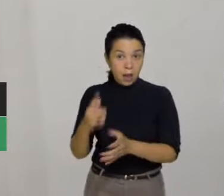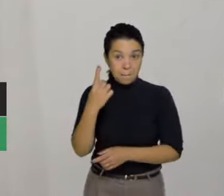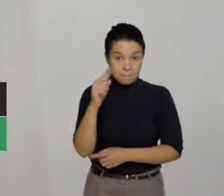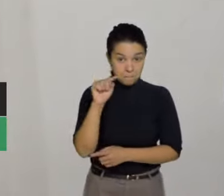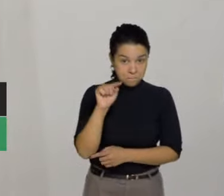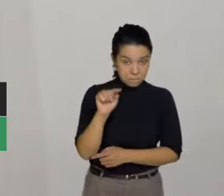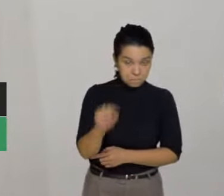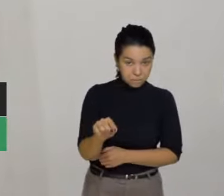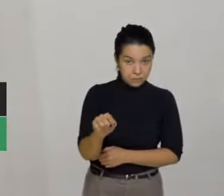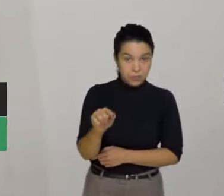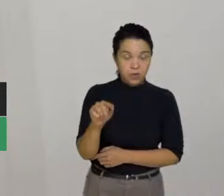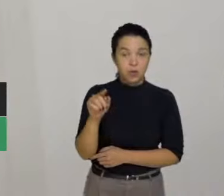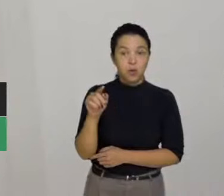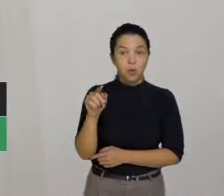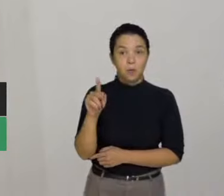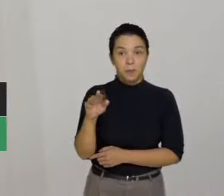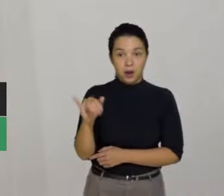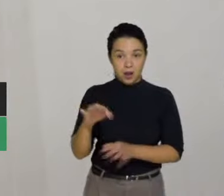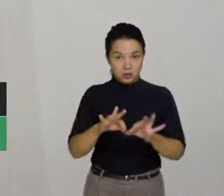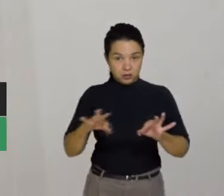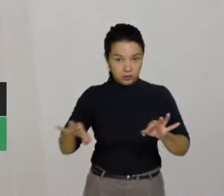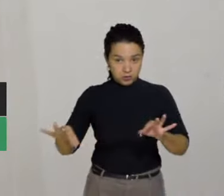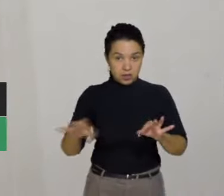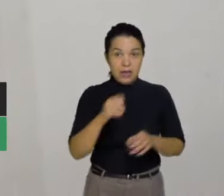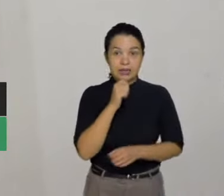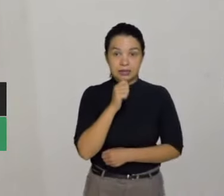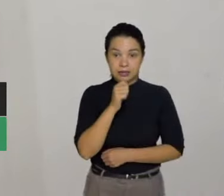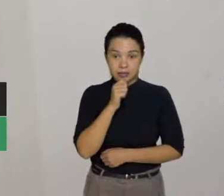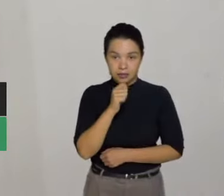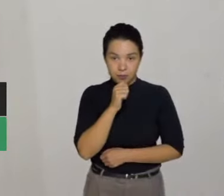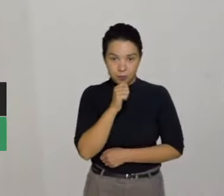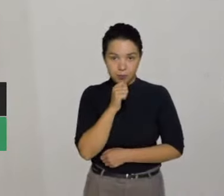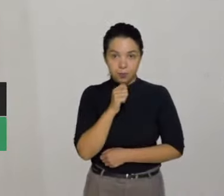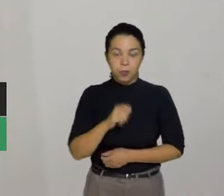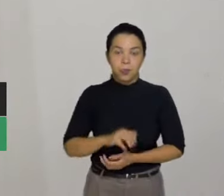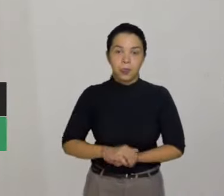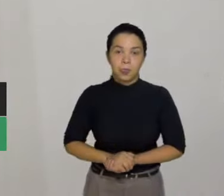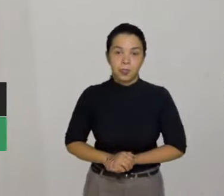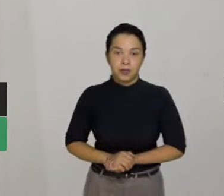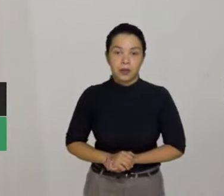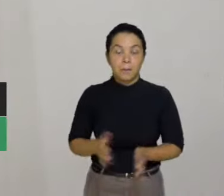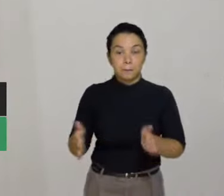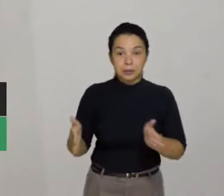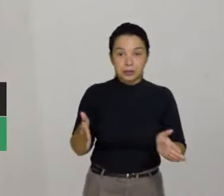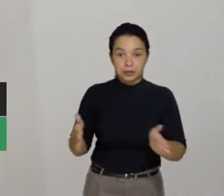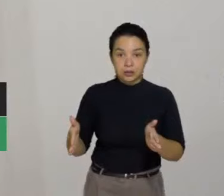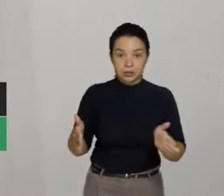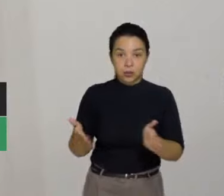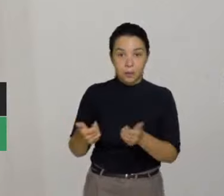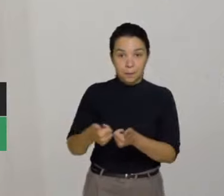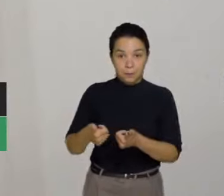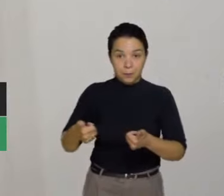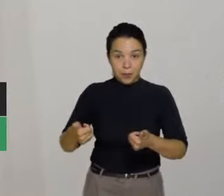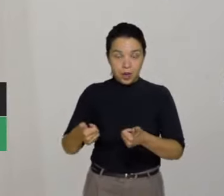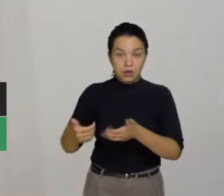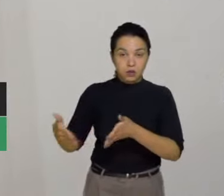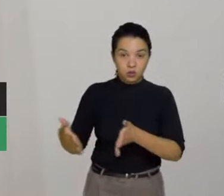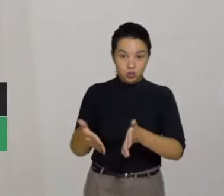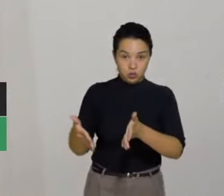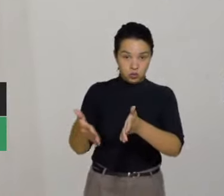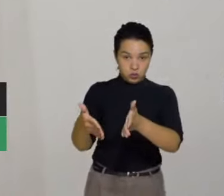mil braças, ainda não demarcada e em território em caráter provisório, à margem do rio Tijucas